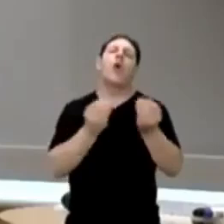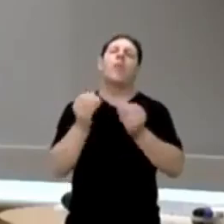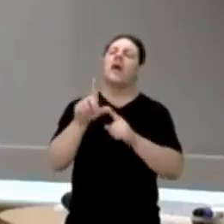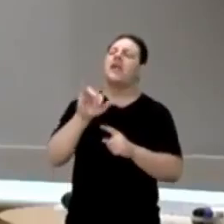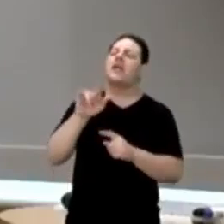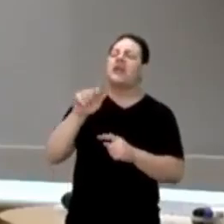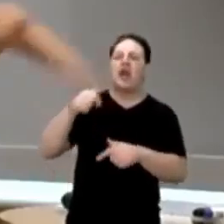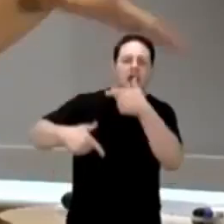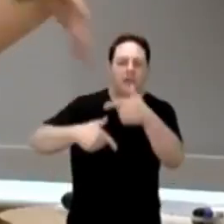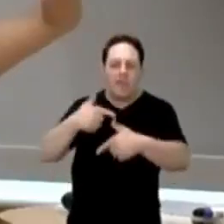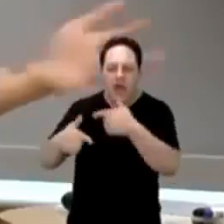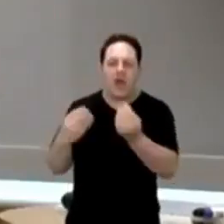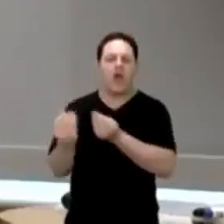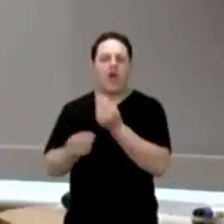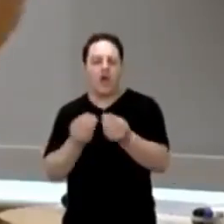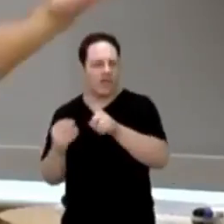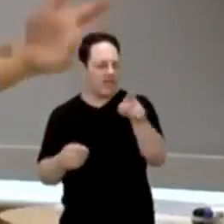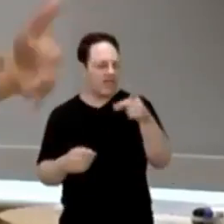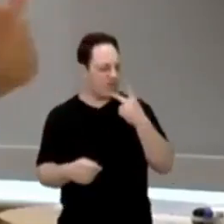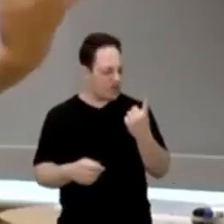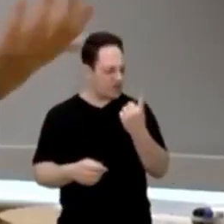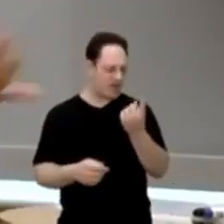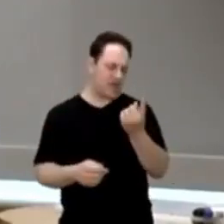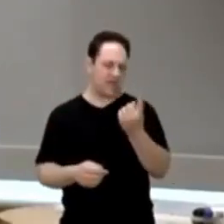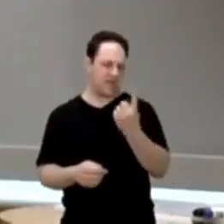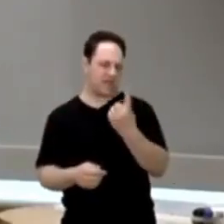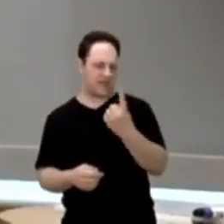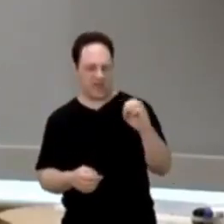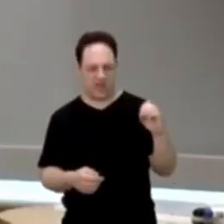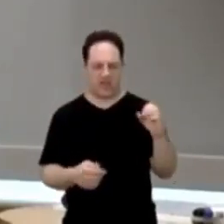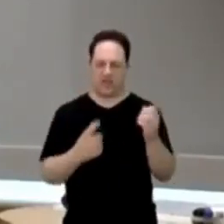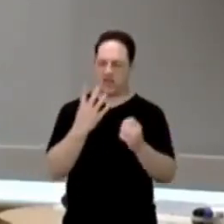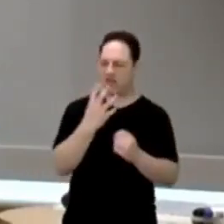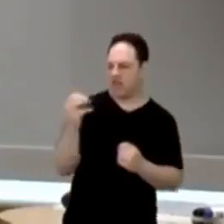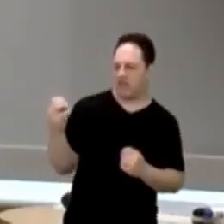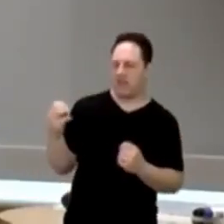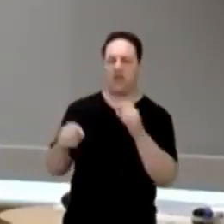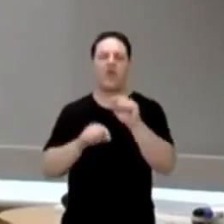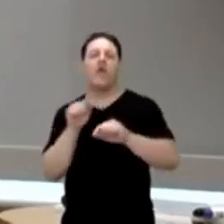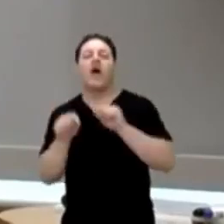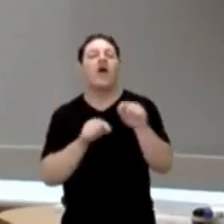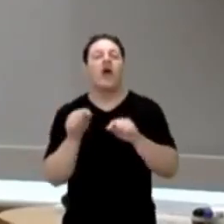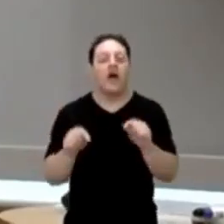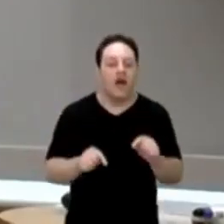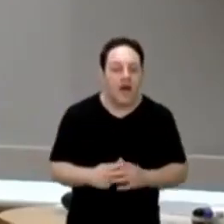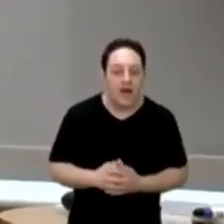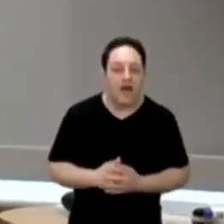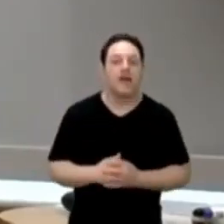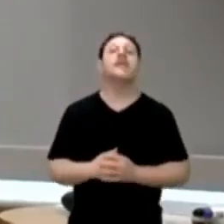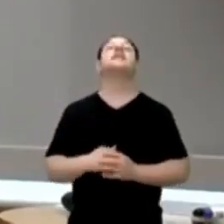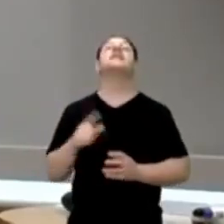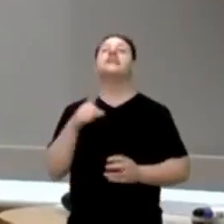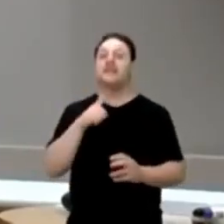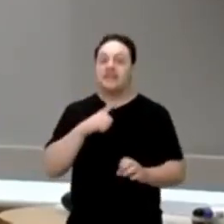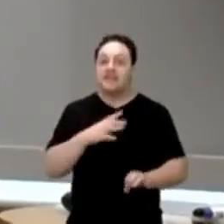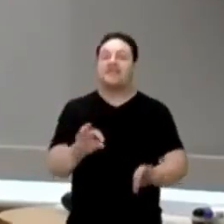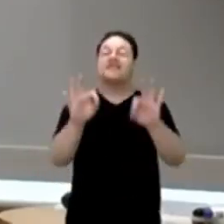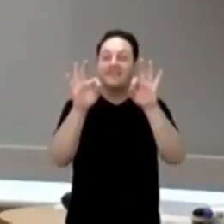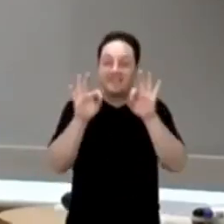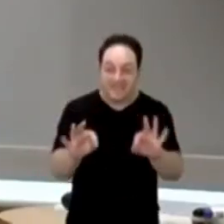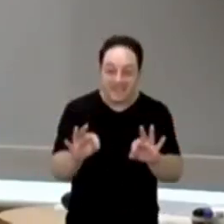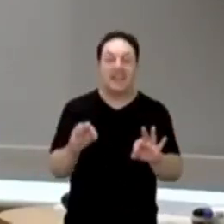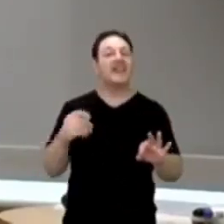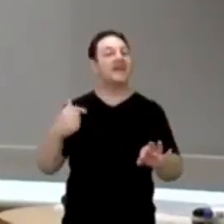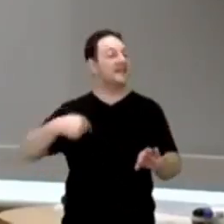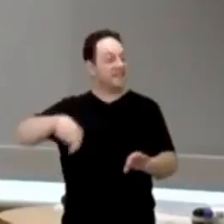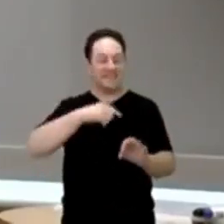sendo montada? Vocês falaram 100 e pouco, 300, 400, o que você tá falando? Gente, teve sim. E a gente